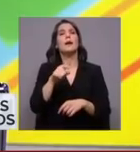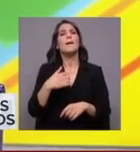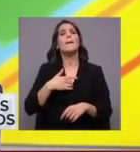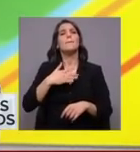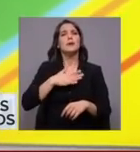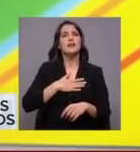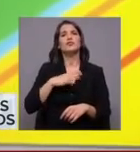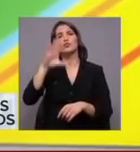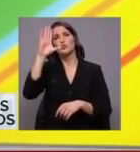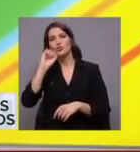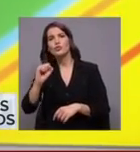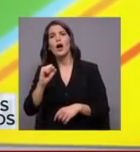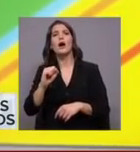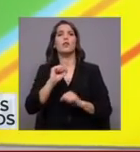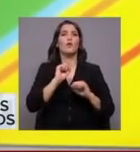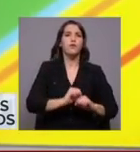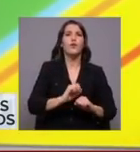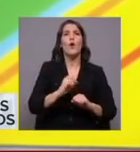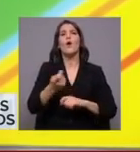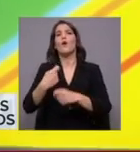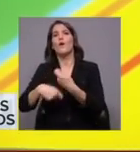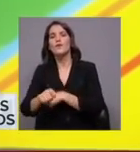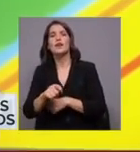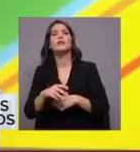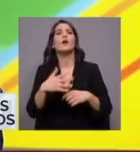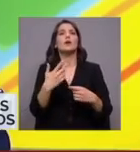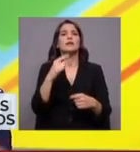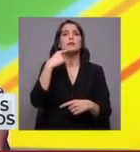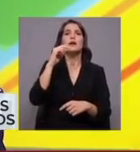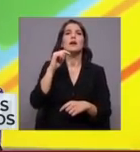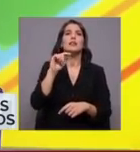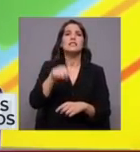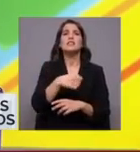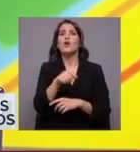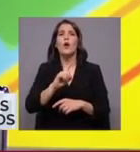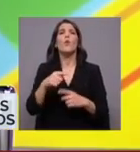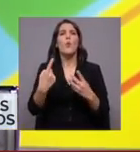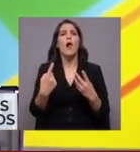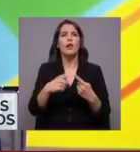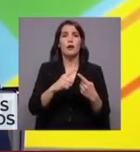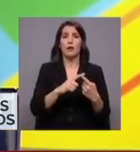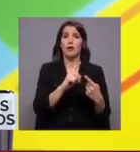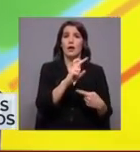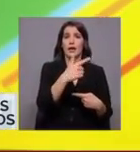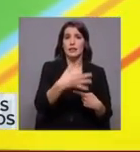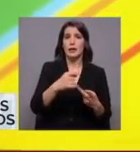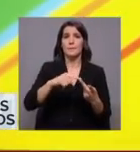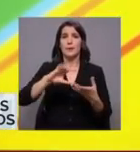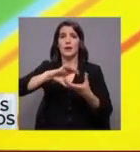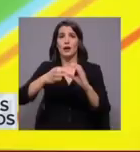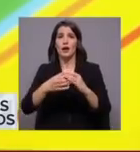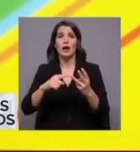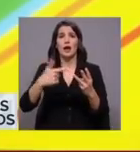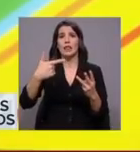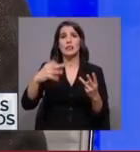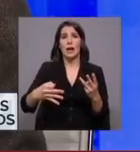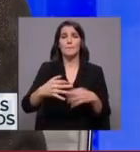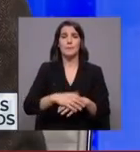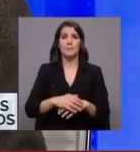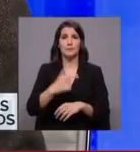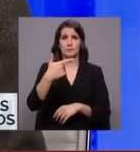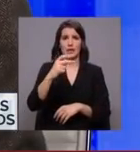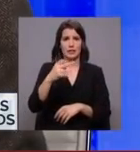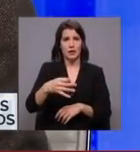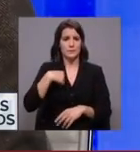foram lançadas aqui é a favor destas nacionalizações lá questão não é só isso acabou de dizer que acha que tem lei que ele aprontou e então sentença tá que nós somos